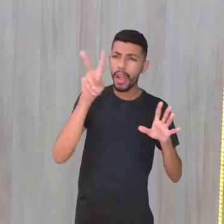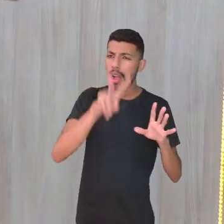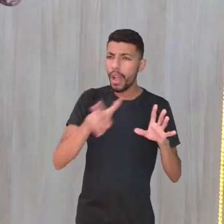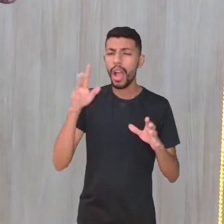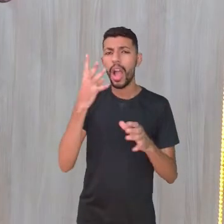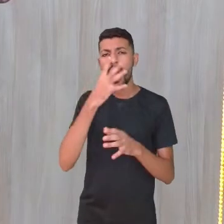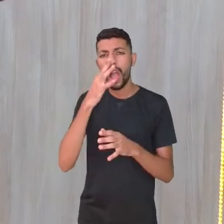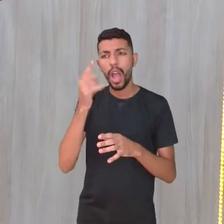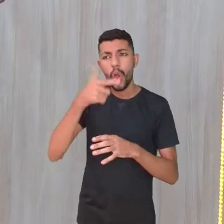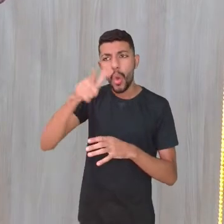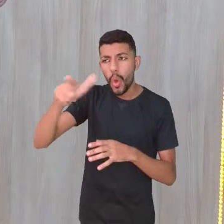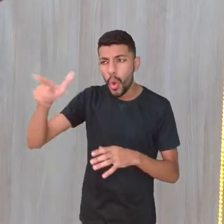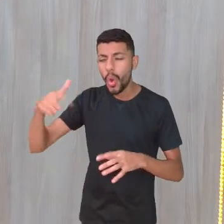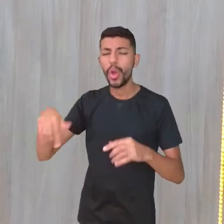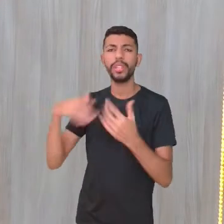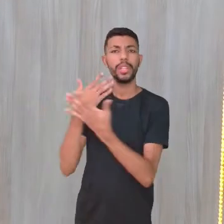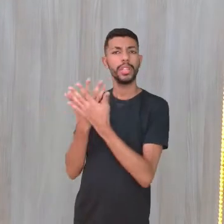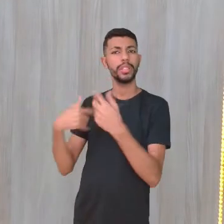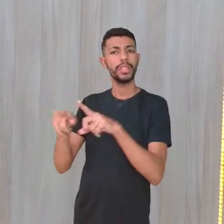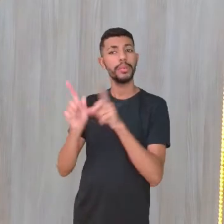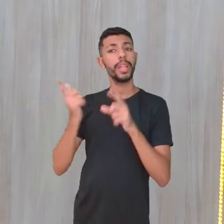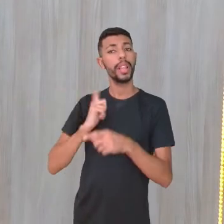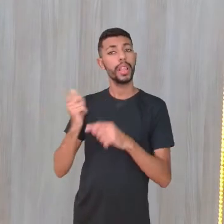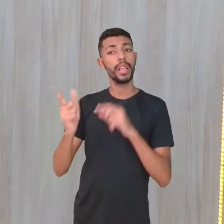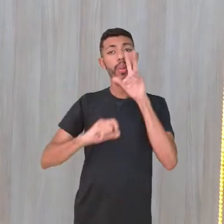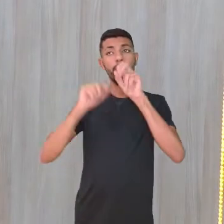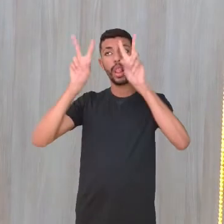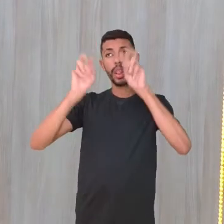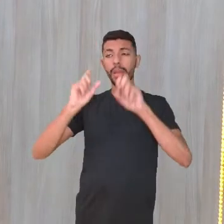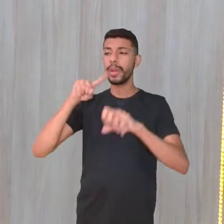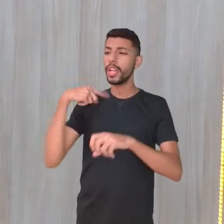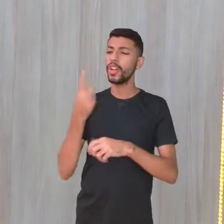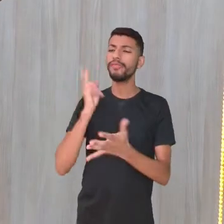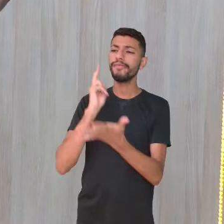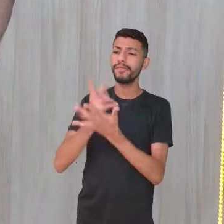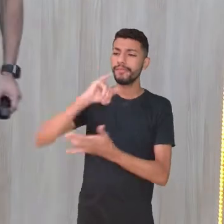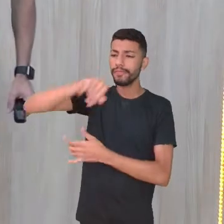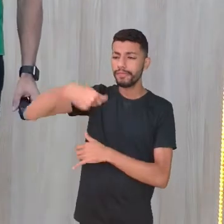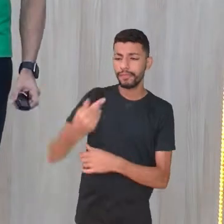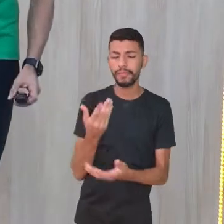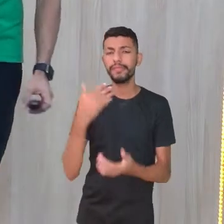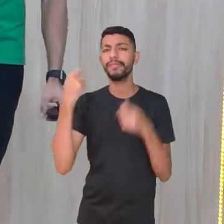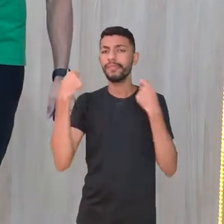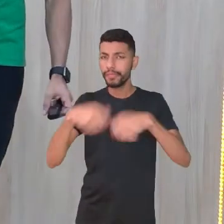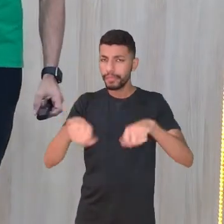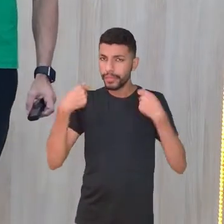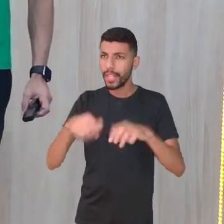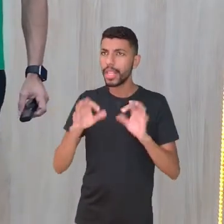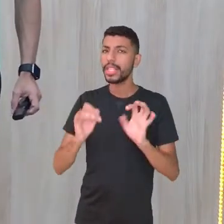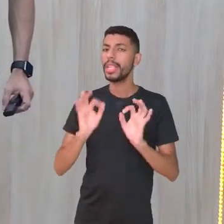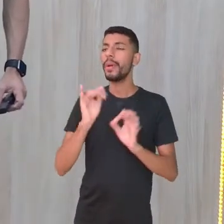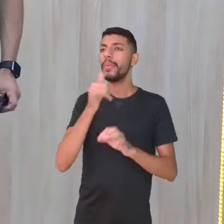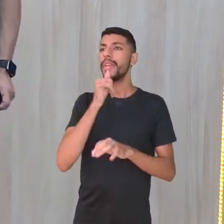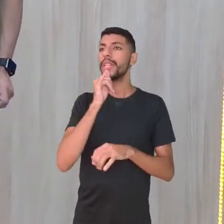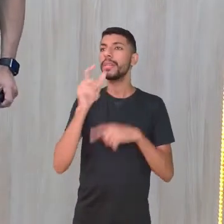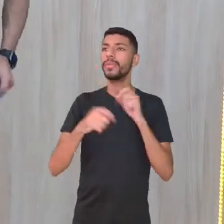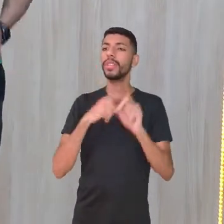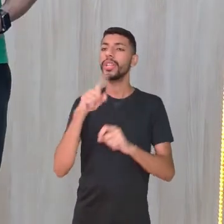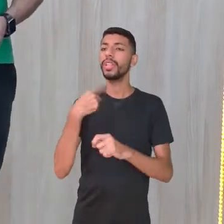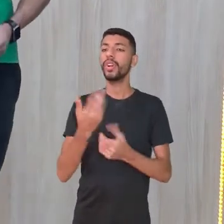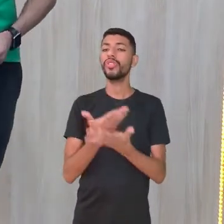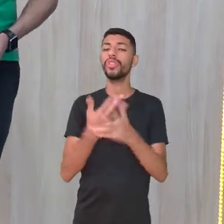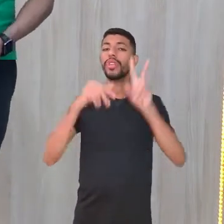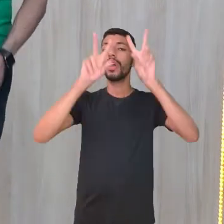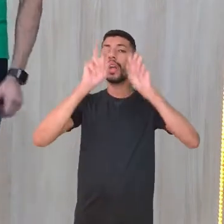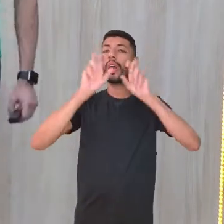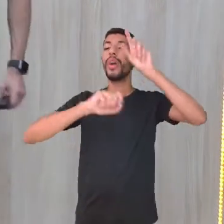outras turmas, porque vai ter assunto aí que a gente sempre vai precisar, certo? Como, por exemplo, estamos estudando aí a ideia de